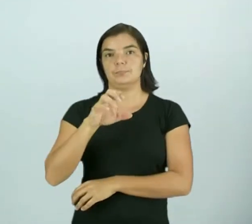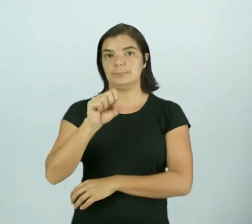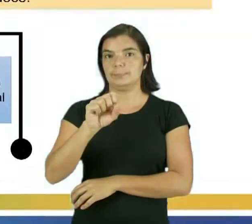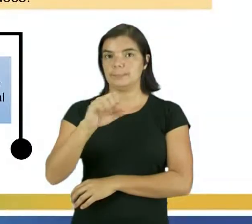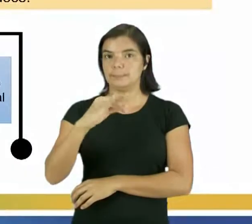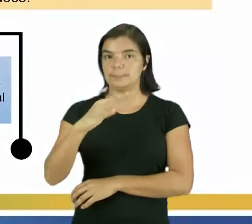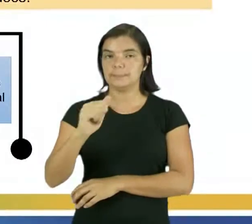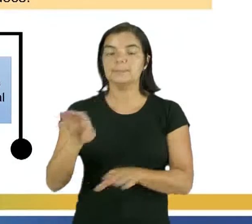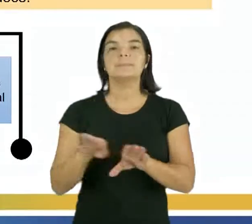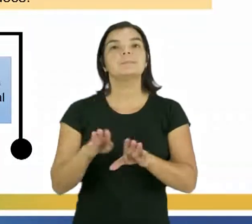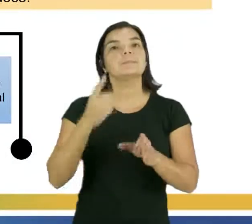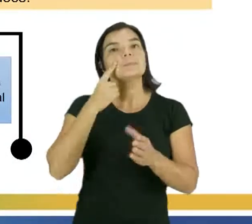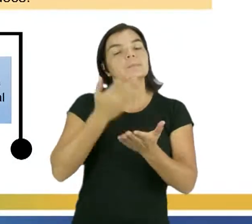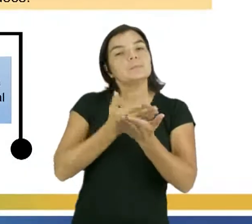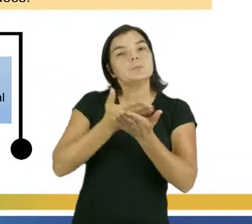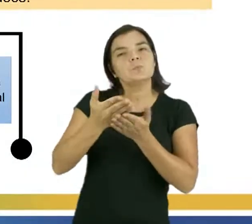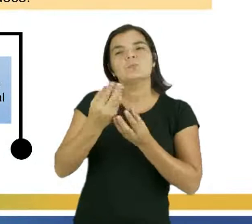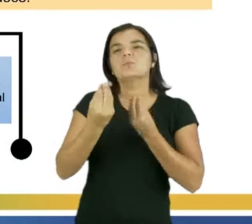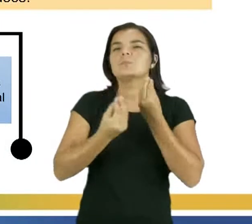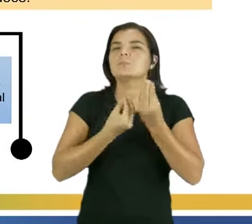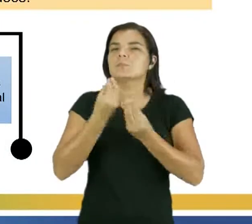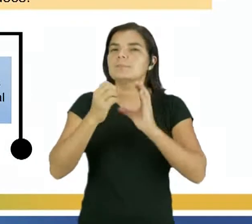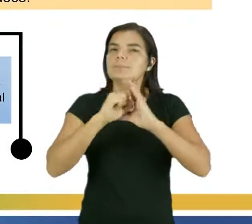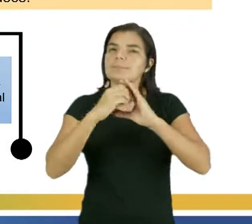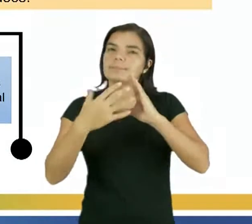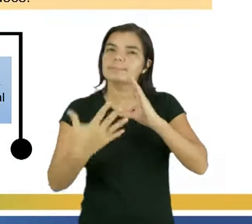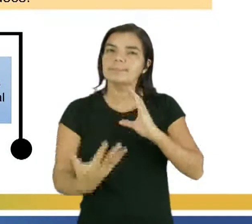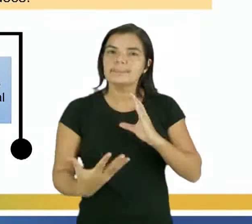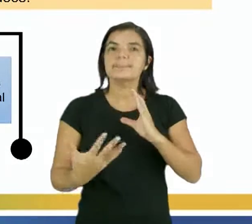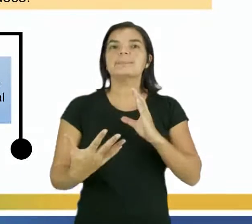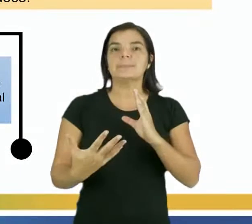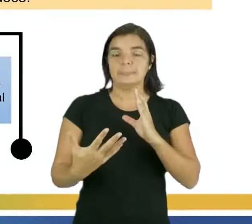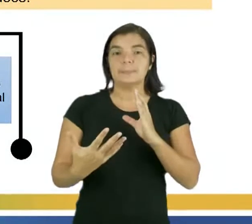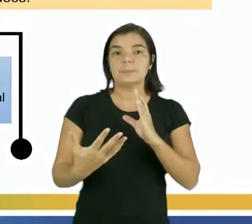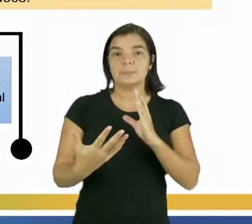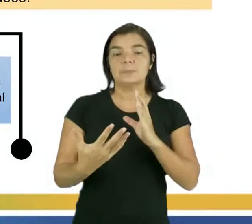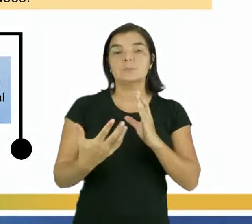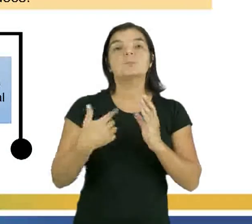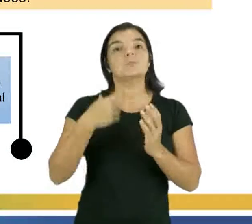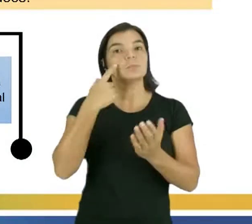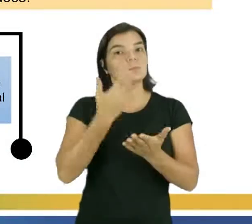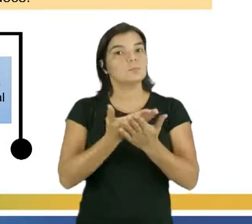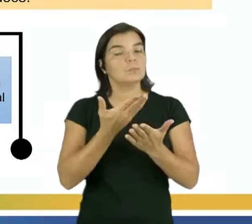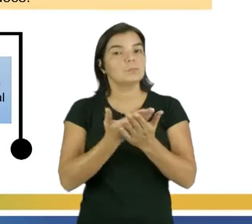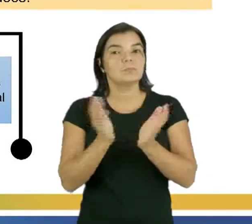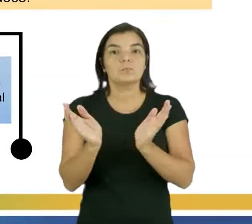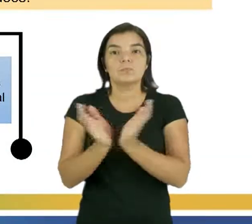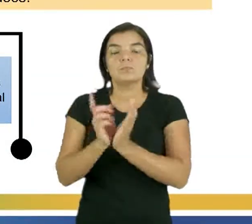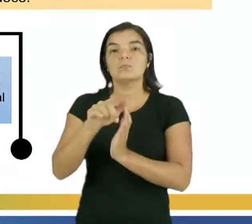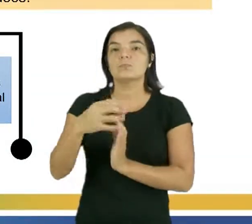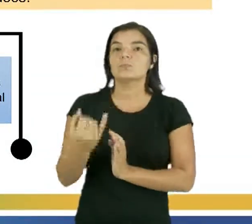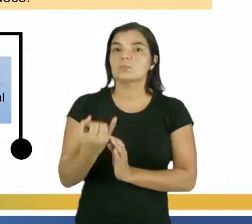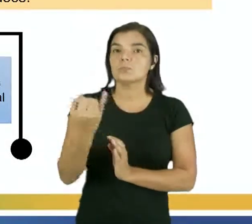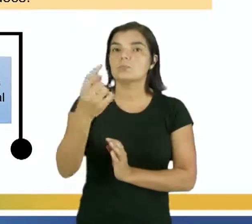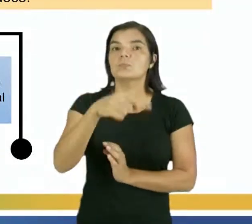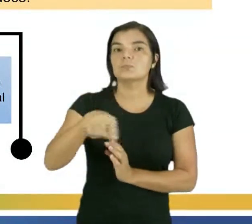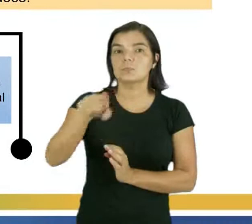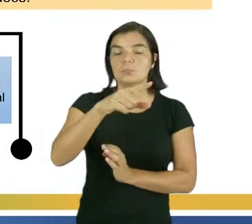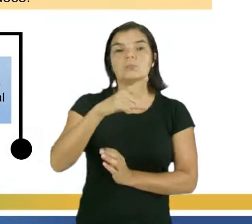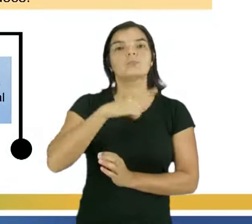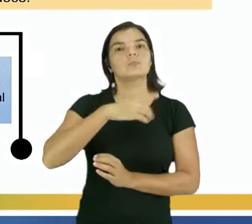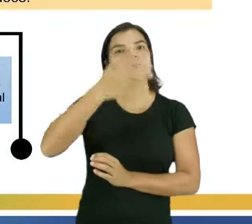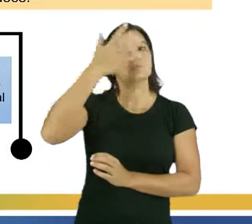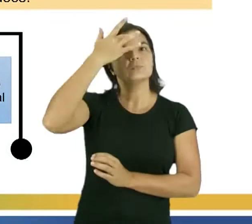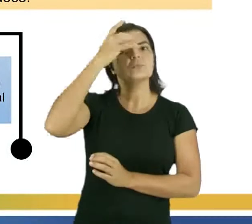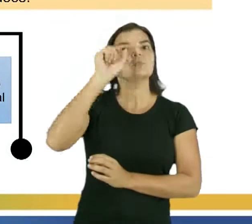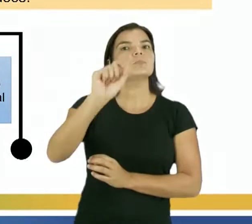Então, antes da gente começar a entender um pouco das características do filo que a gente vai estudar hoje, é importante que vocês já tenham em